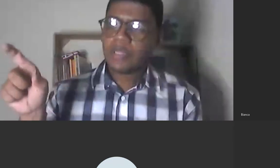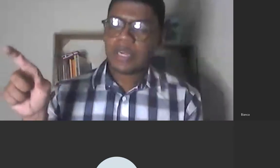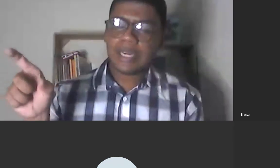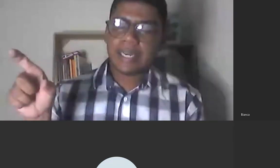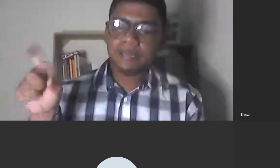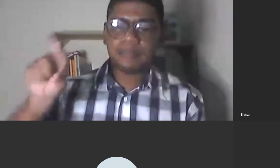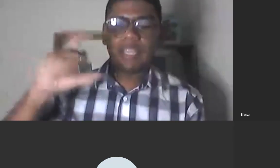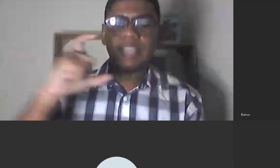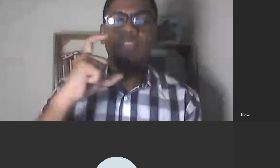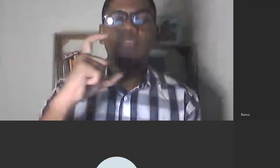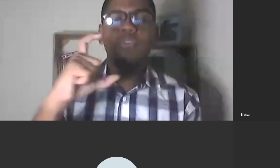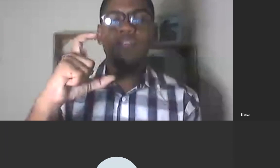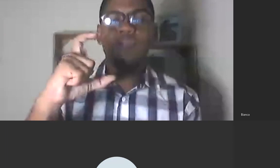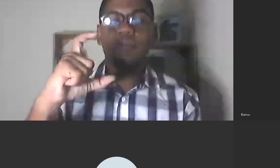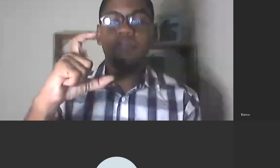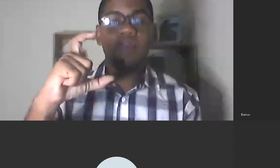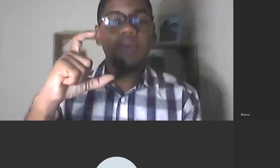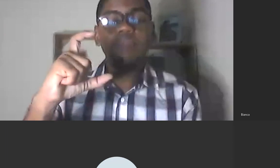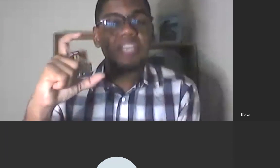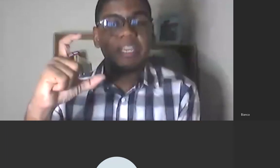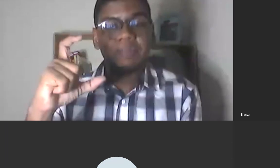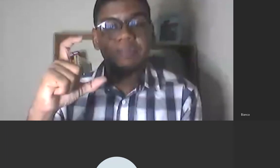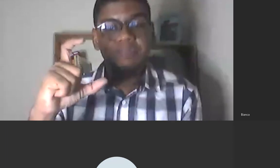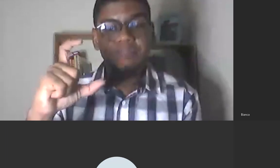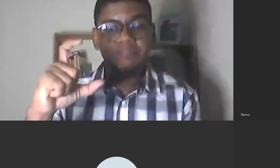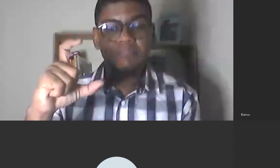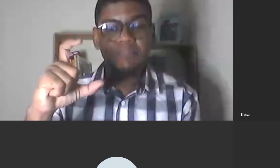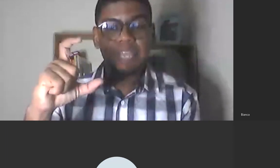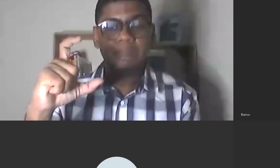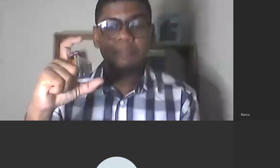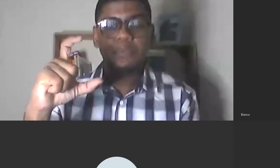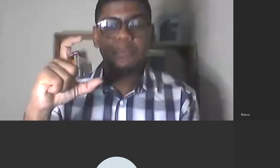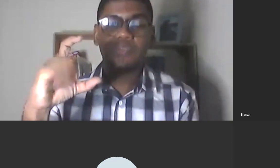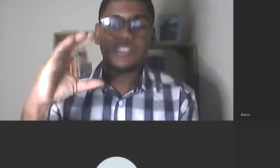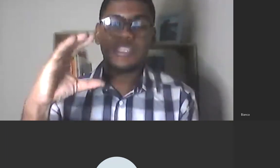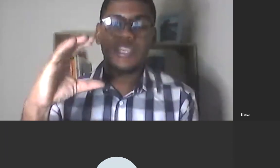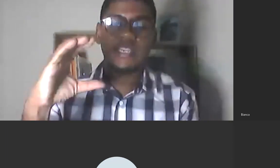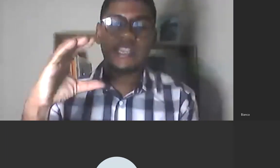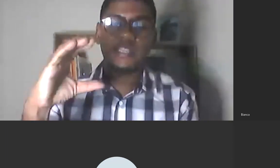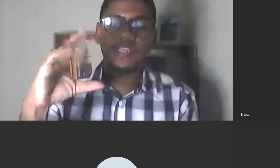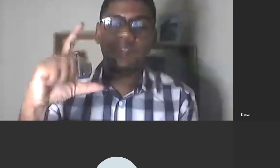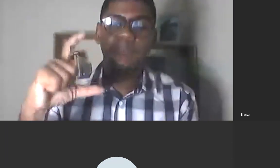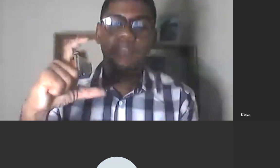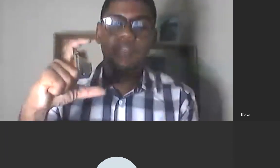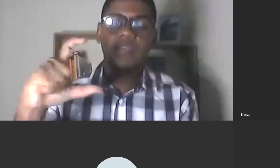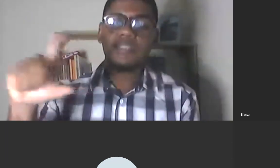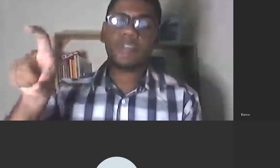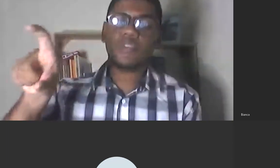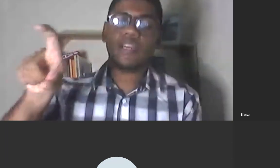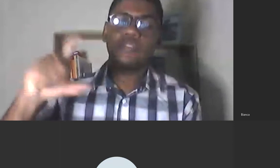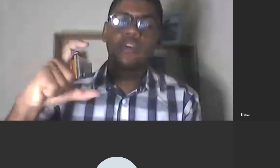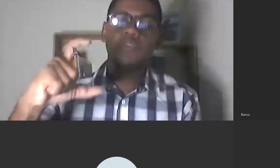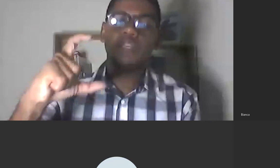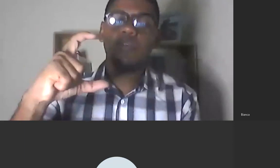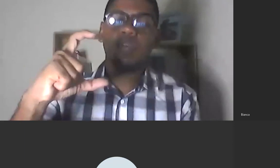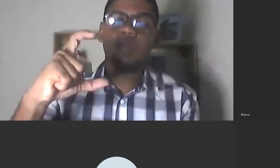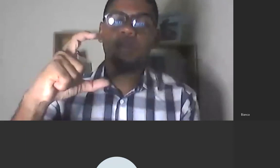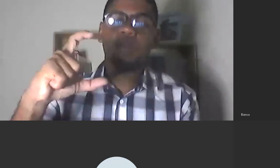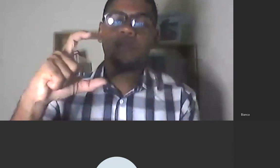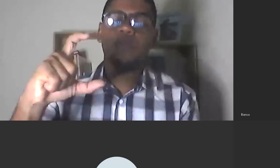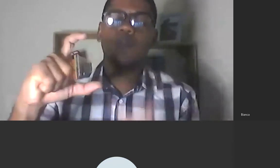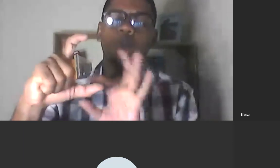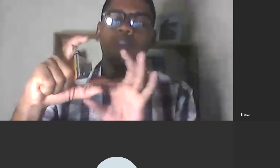Mão, nessa configuração, ó, não é um C, tá? Porque se fosse C, seria desse jeito. É só isso